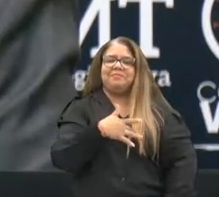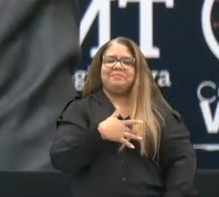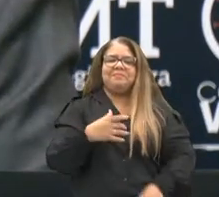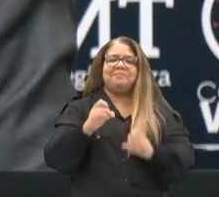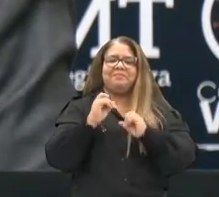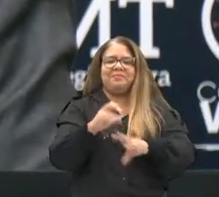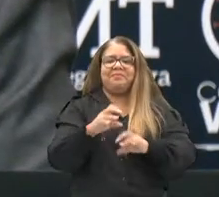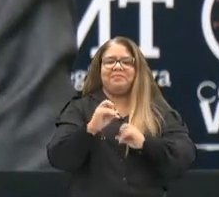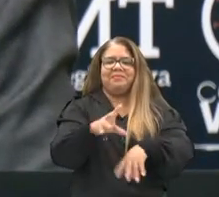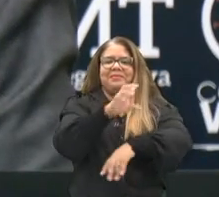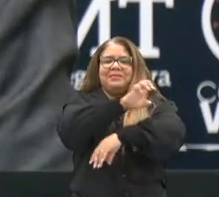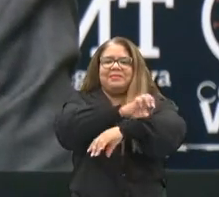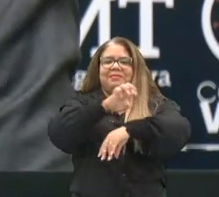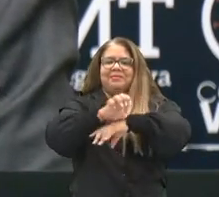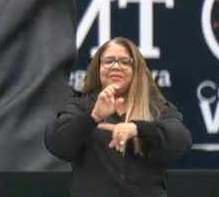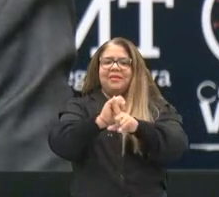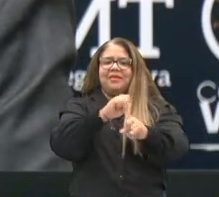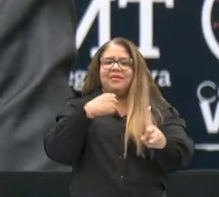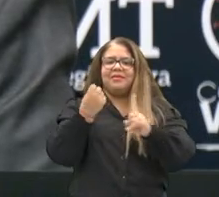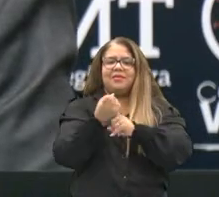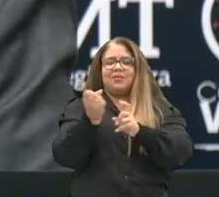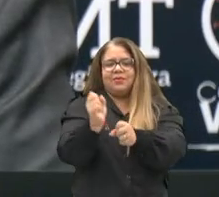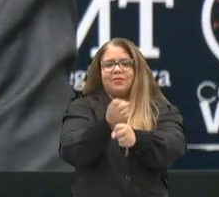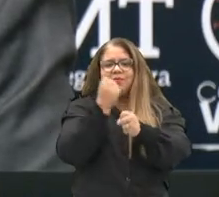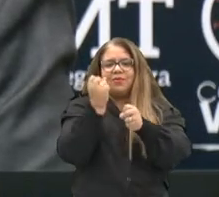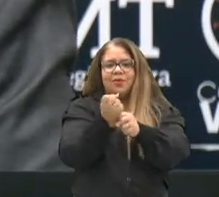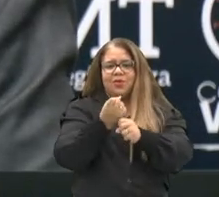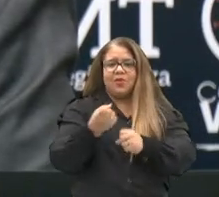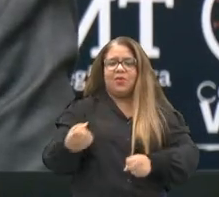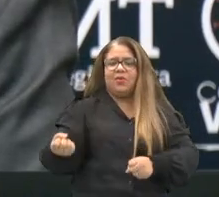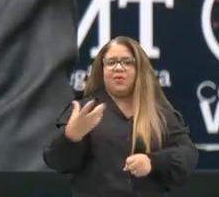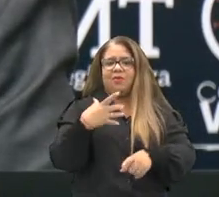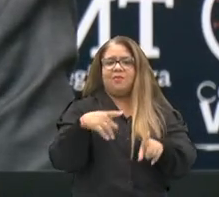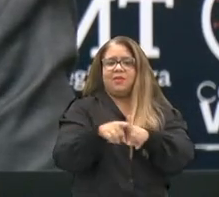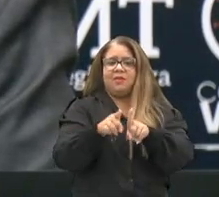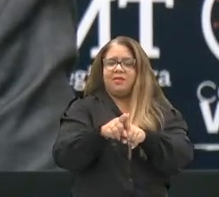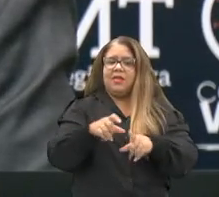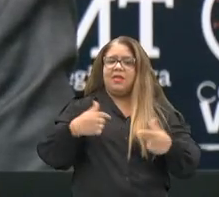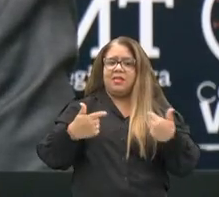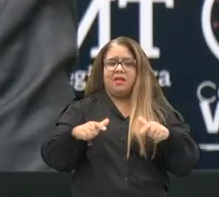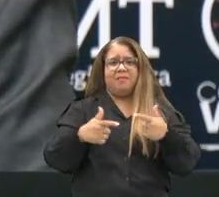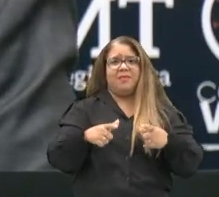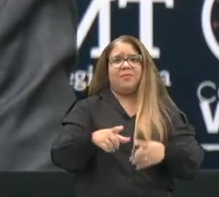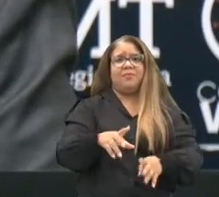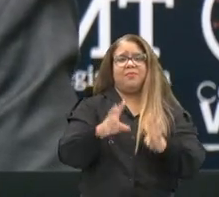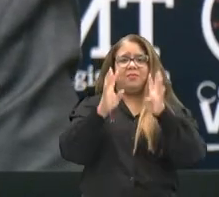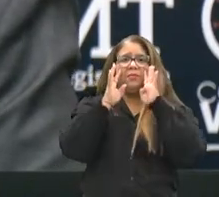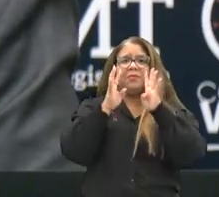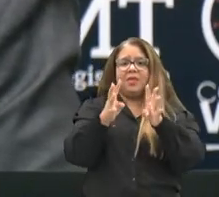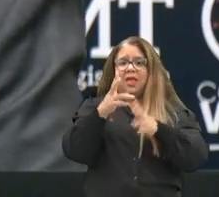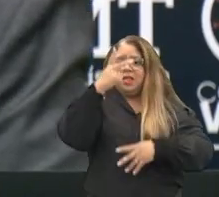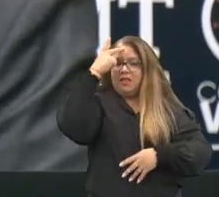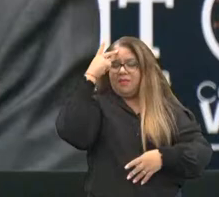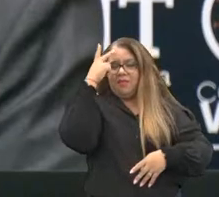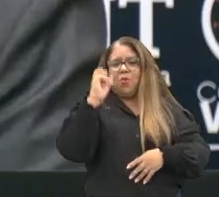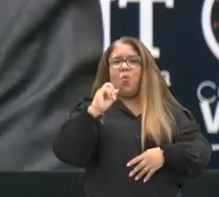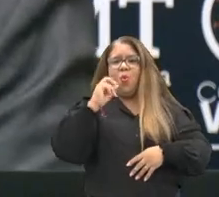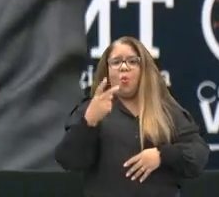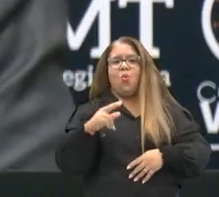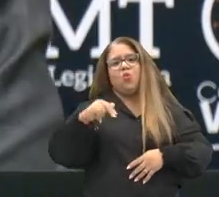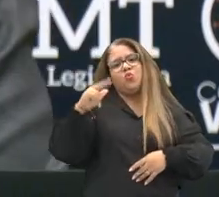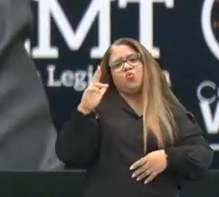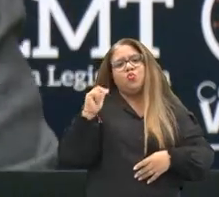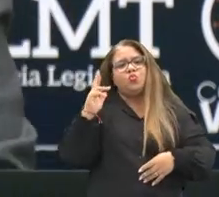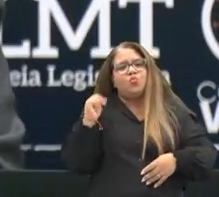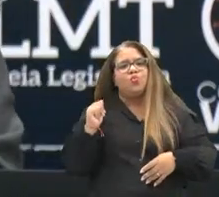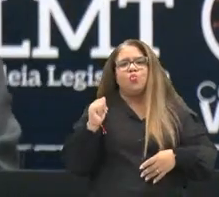no social, em obras estruturantes. Ou trabalhamos olhando para as pessoas ou não vamos sair do